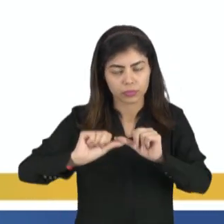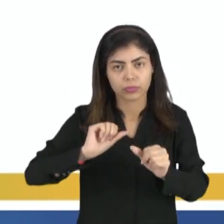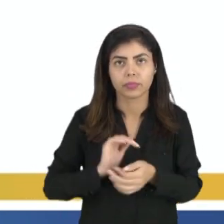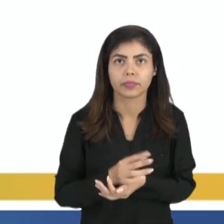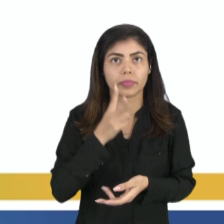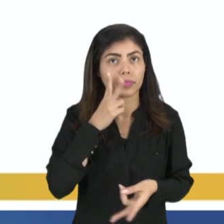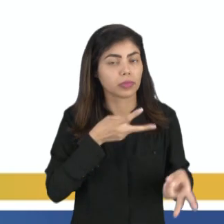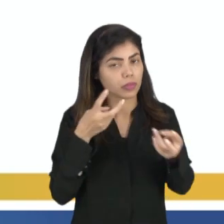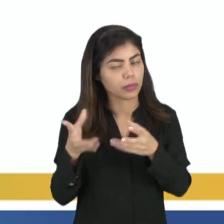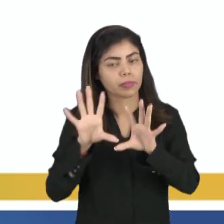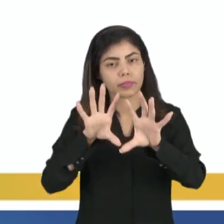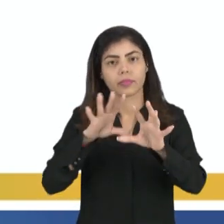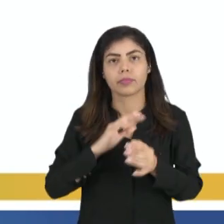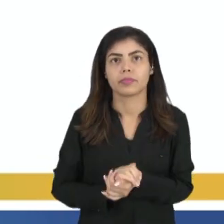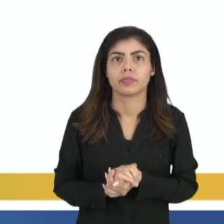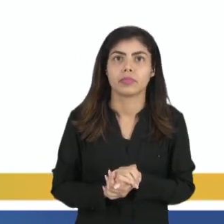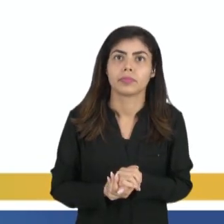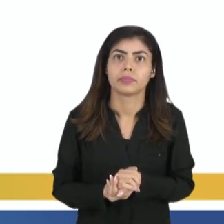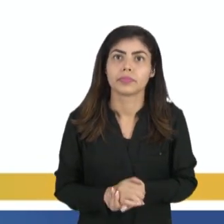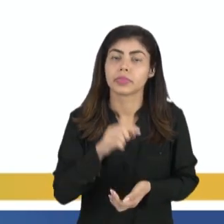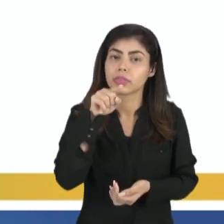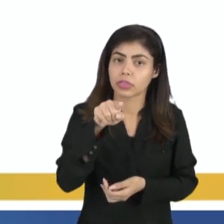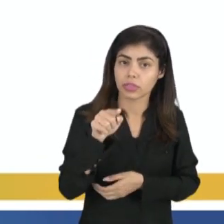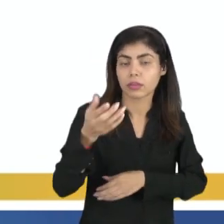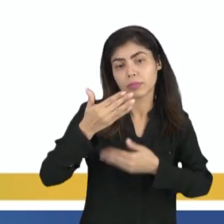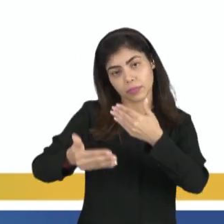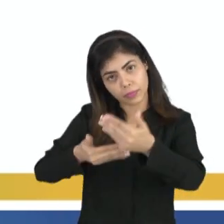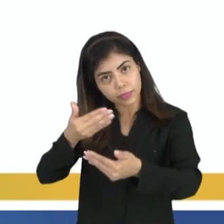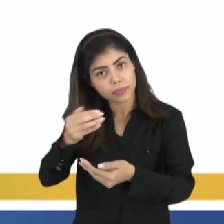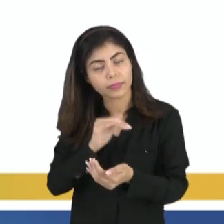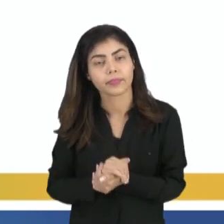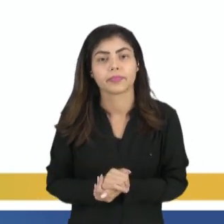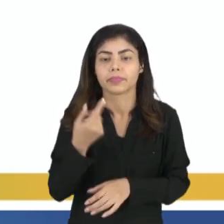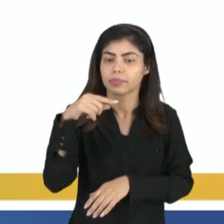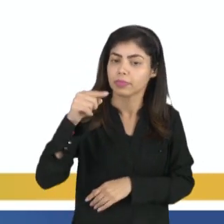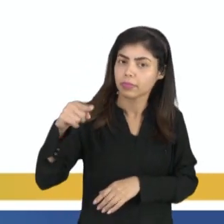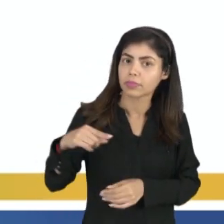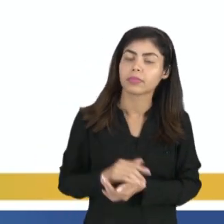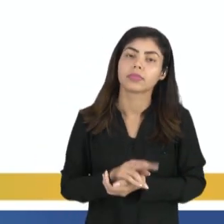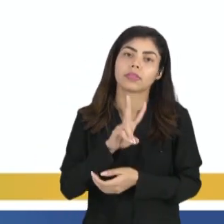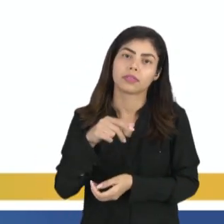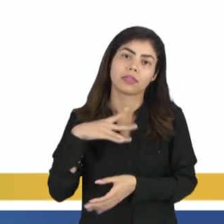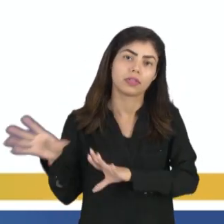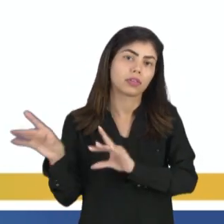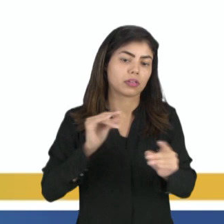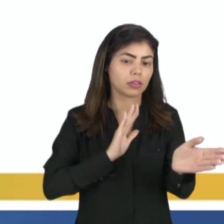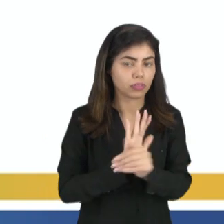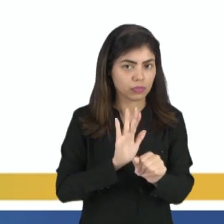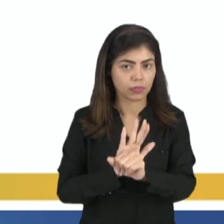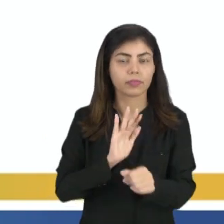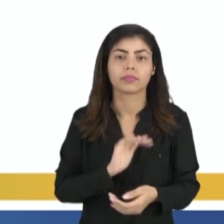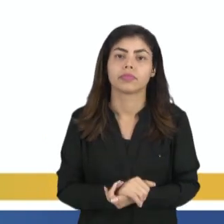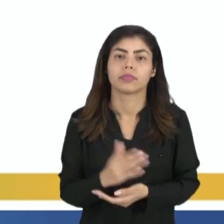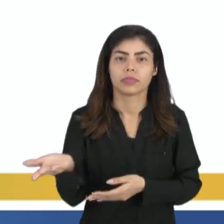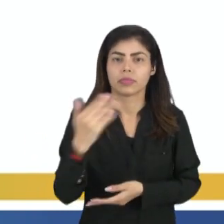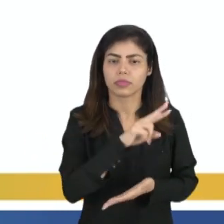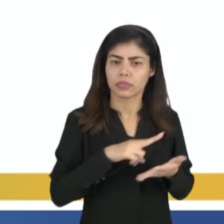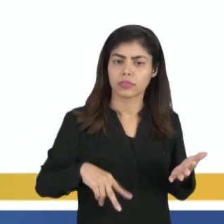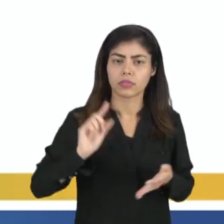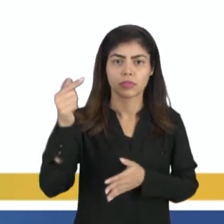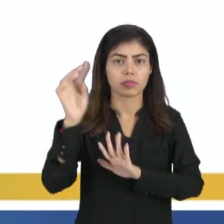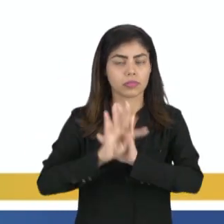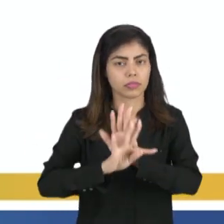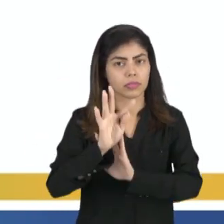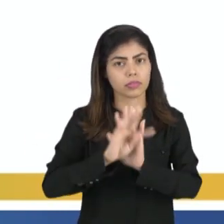precisamos Observar isso e é justamente nesse processo que a acentuação ela vai nos auxiliar vamos a